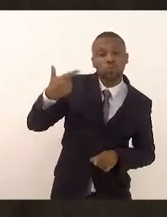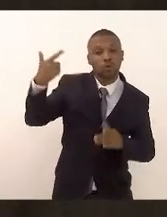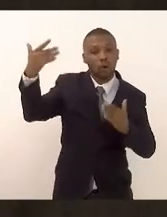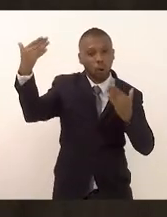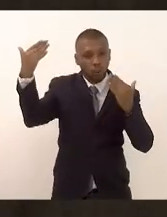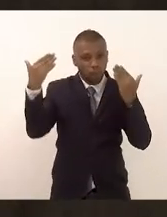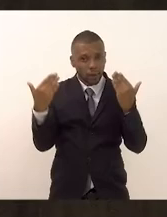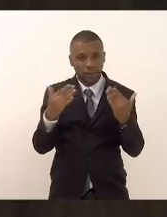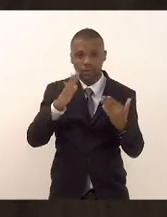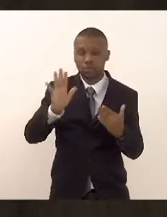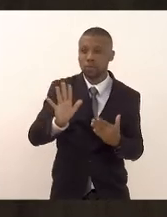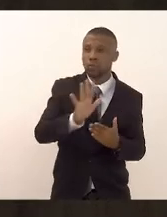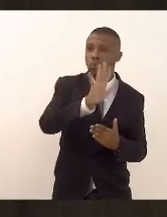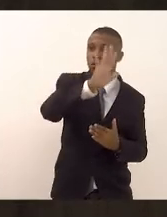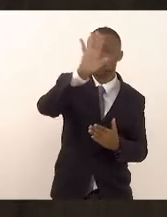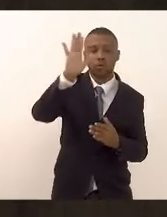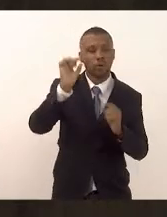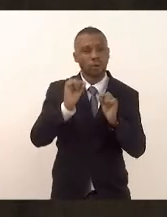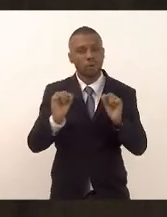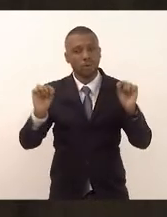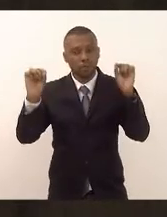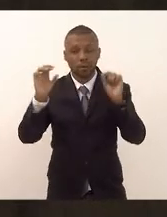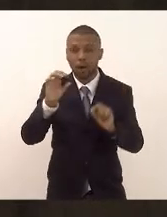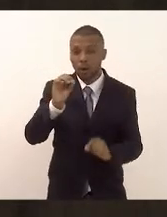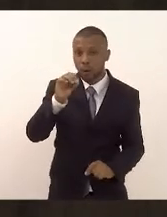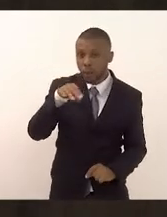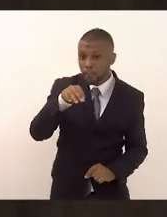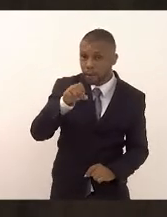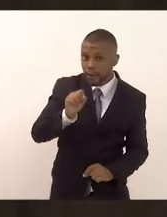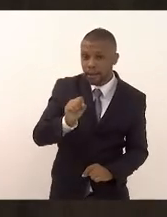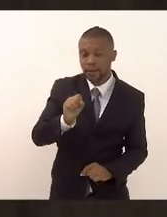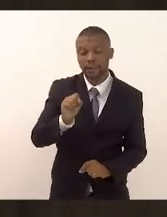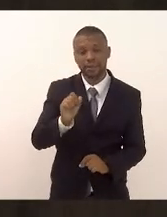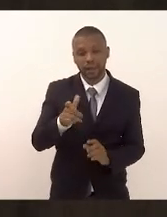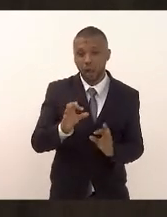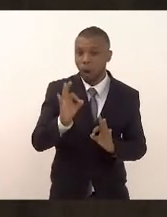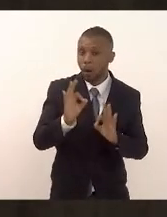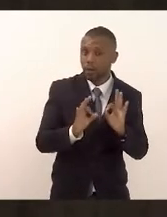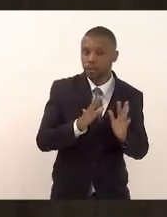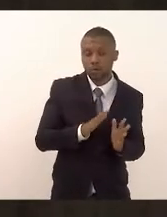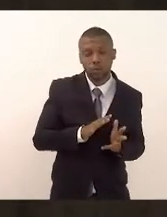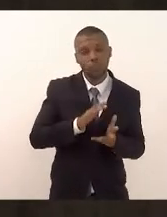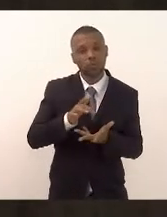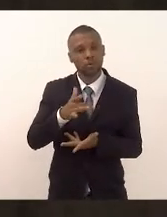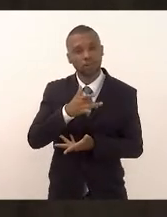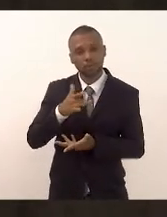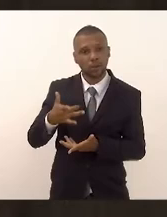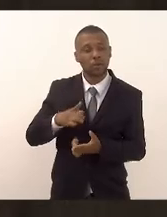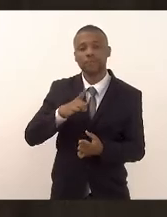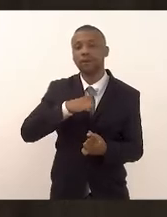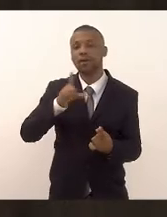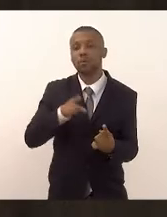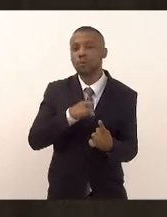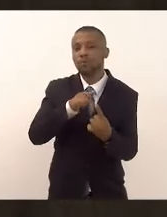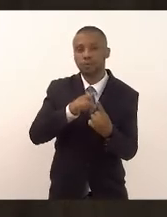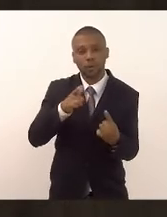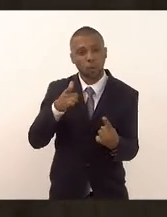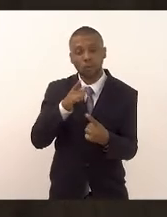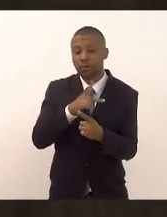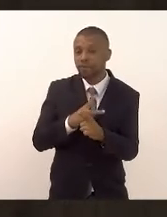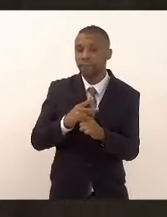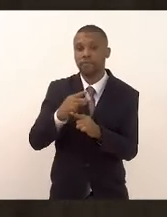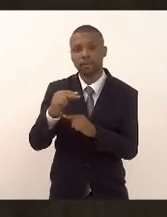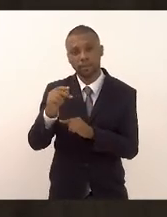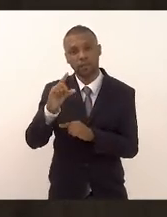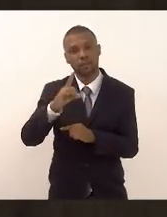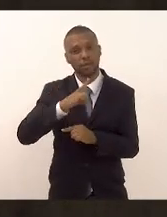nacional. A Organização Mundial de Saúde estabeleceu que as metas a serem alcançadas seriam